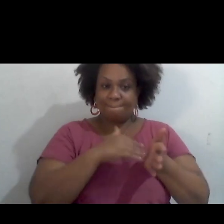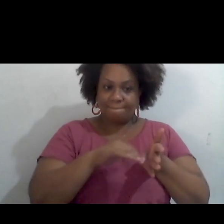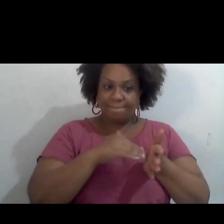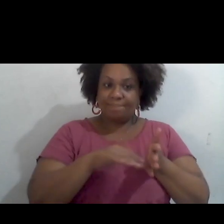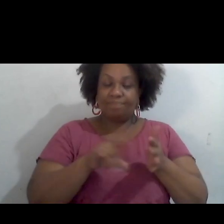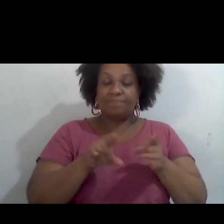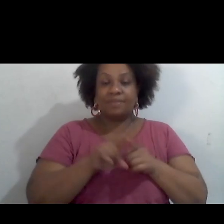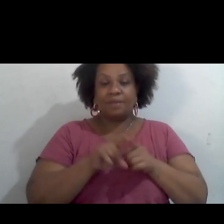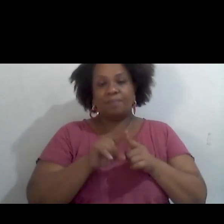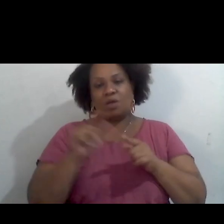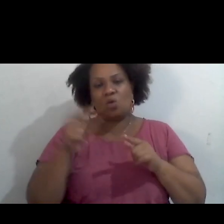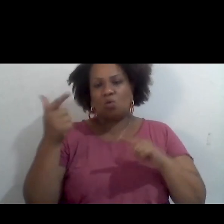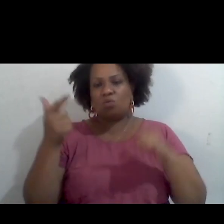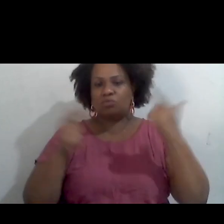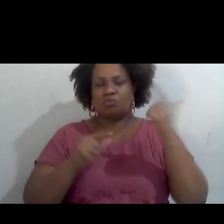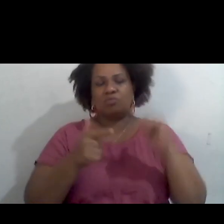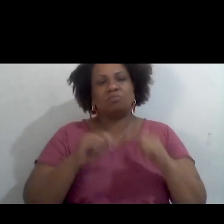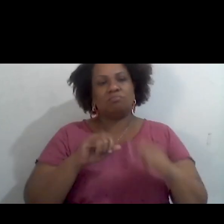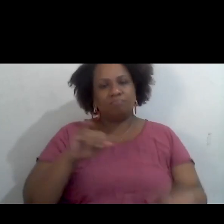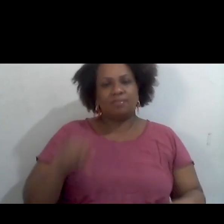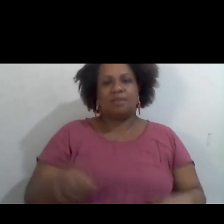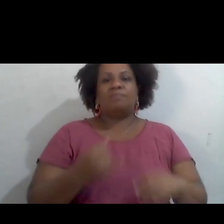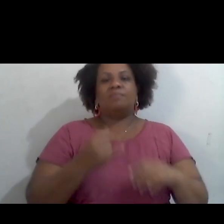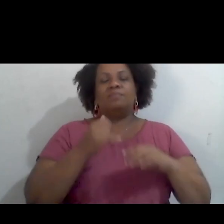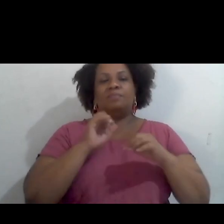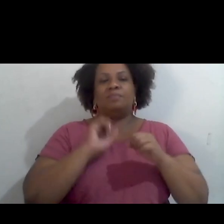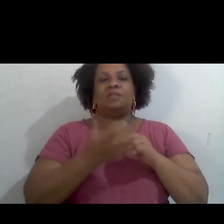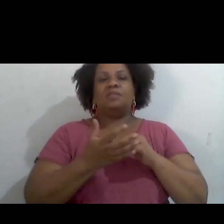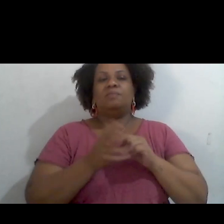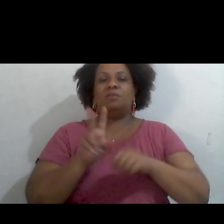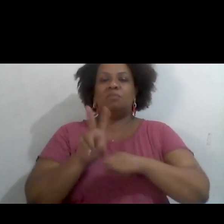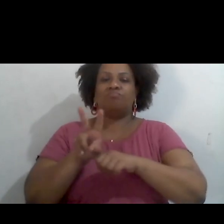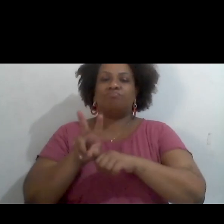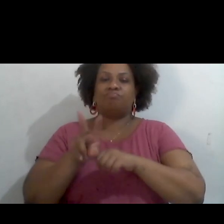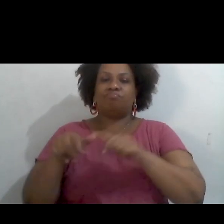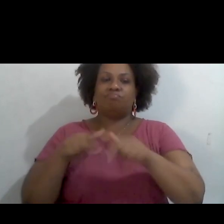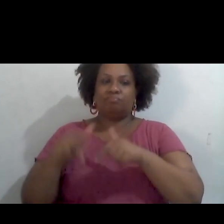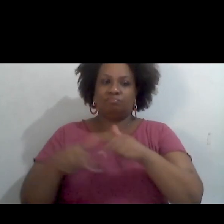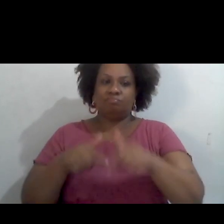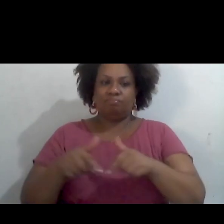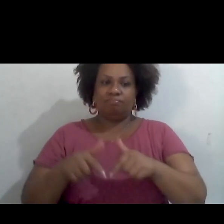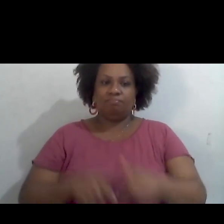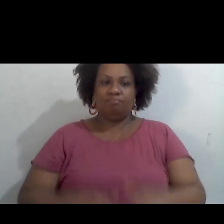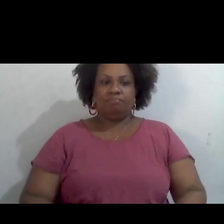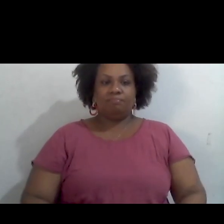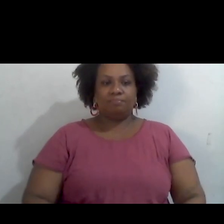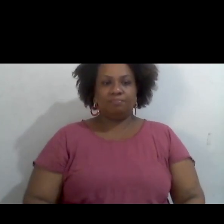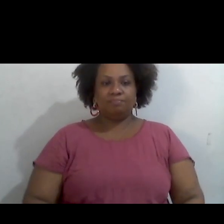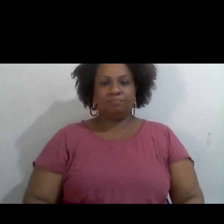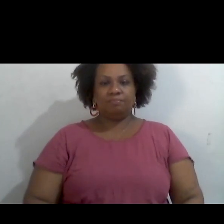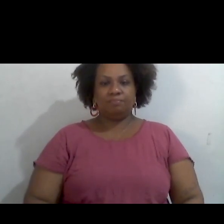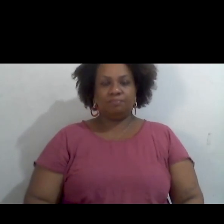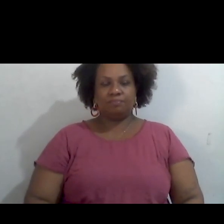algumas outras questões burocráticas, então a gente aproveitou a pandemia também para cuidar disso, estávamos em caráter remoto.